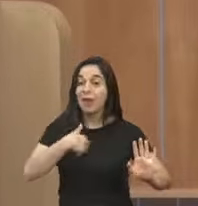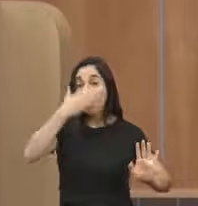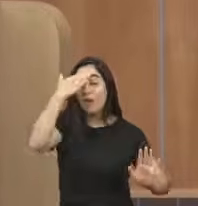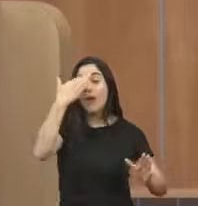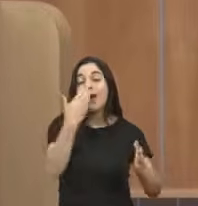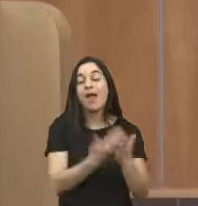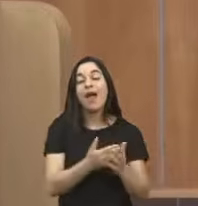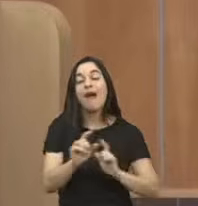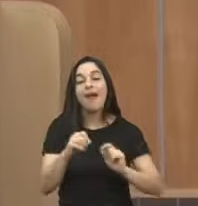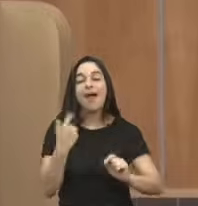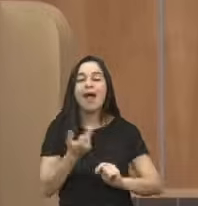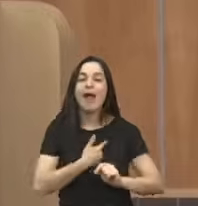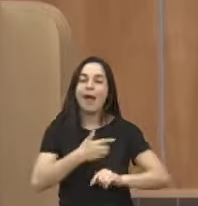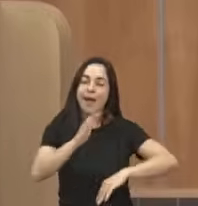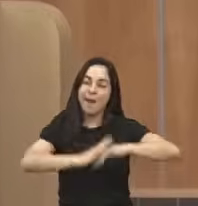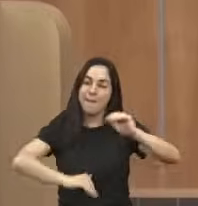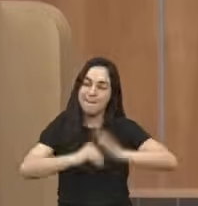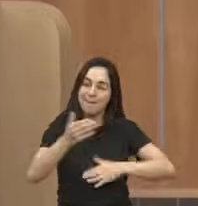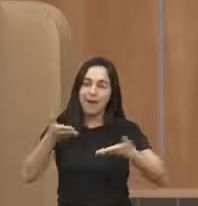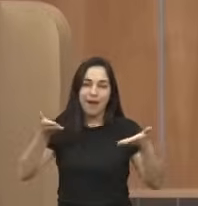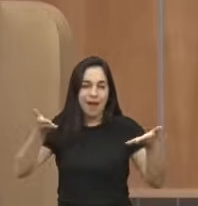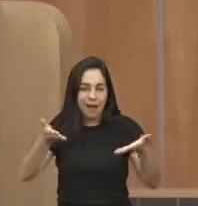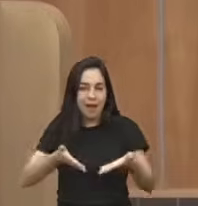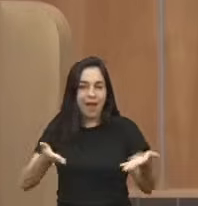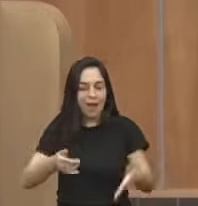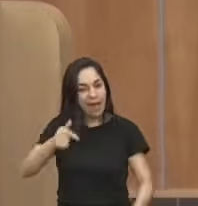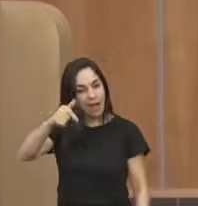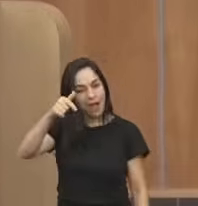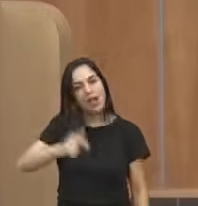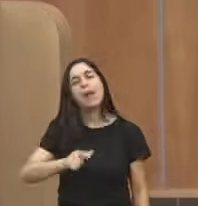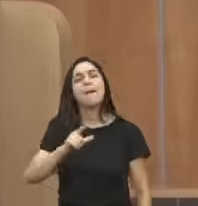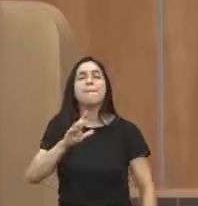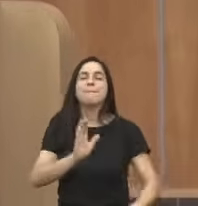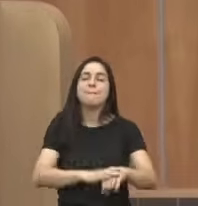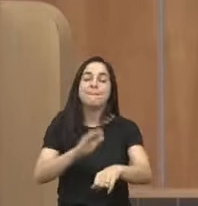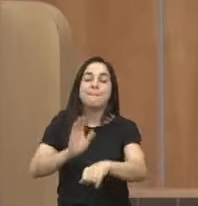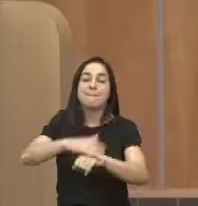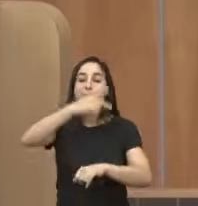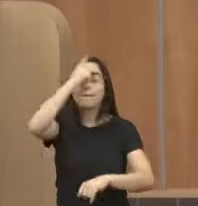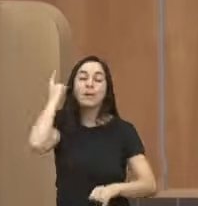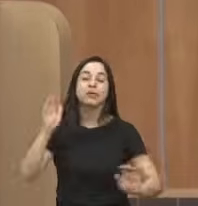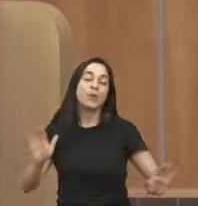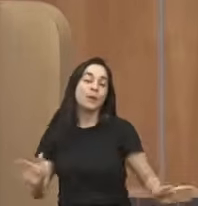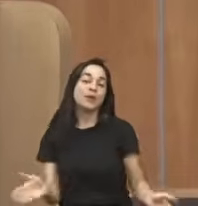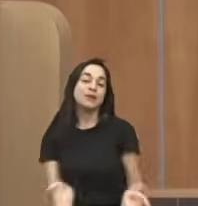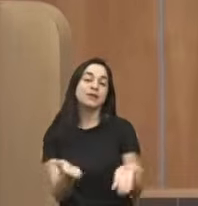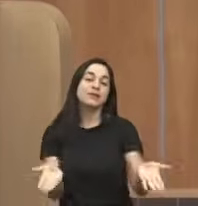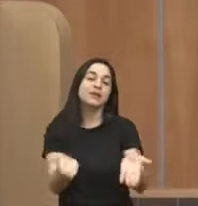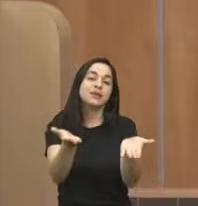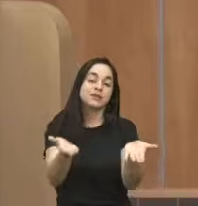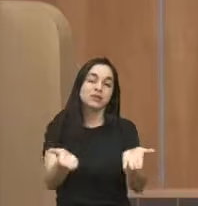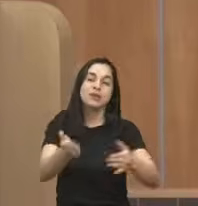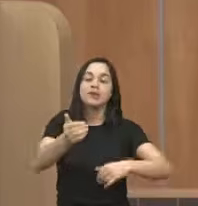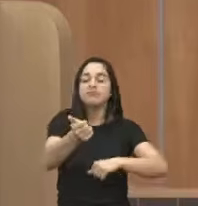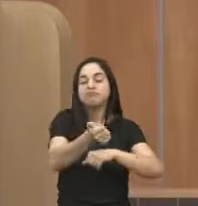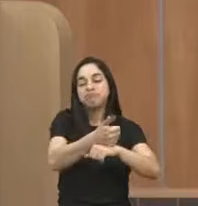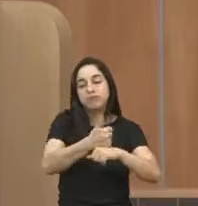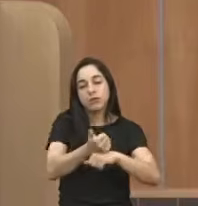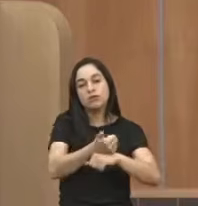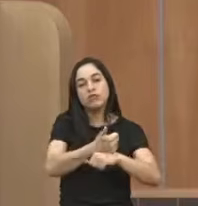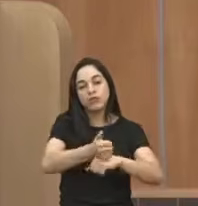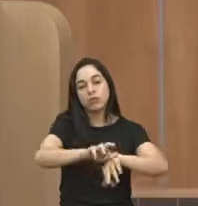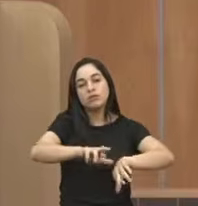fazemos aqui, a gente pode alcançar um número de pessoas para as profissões e para